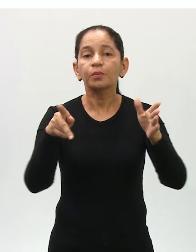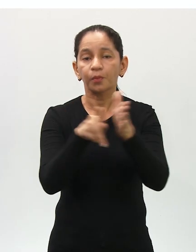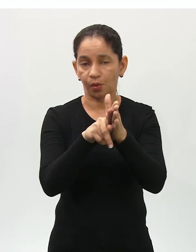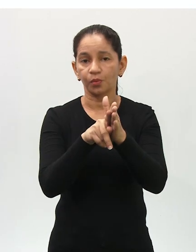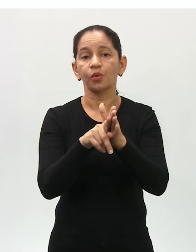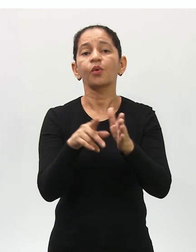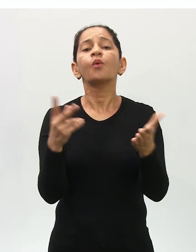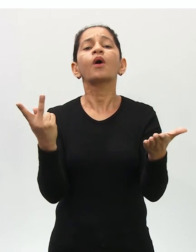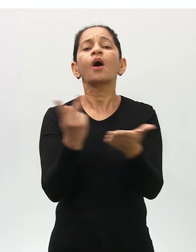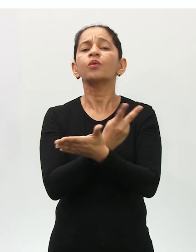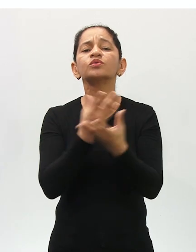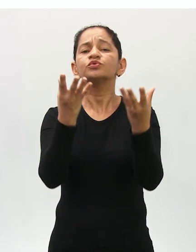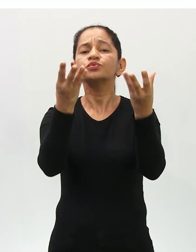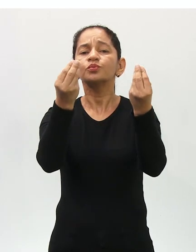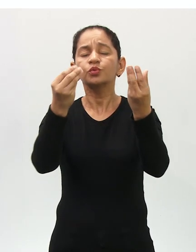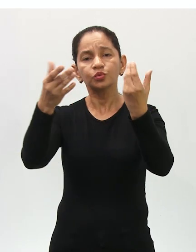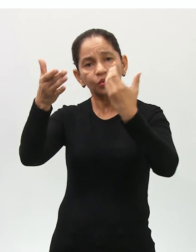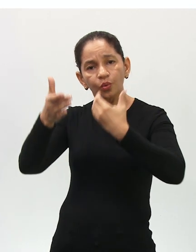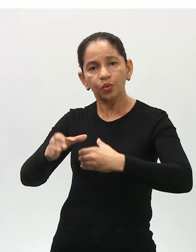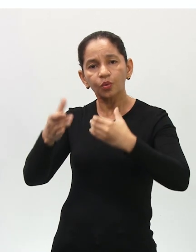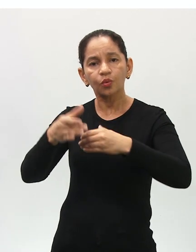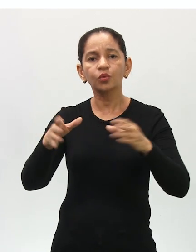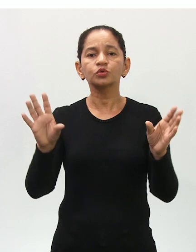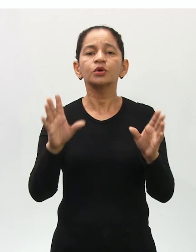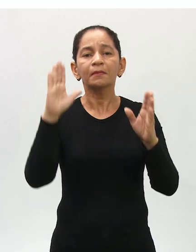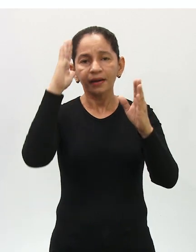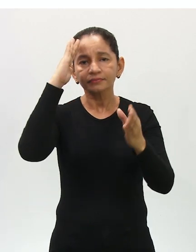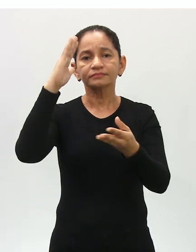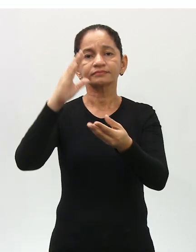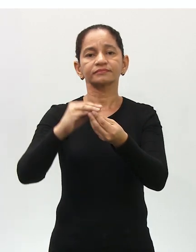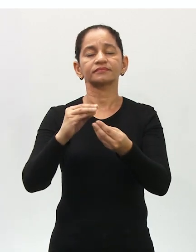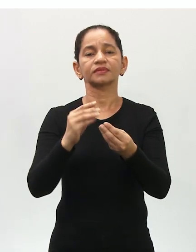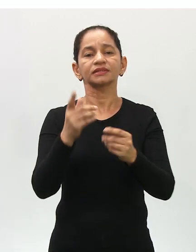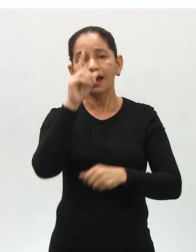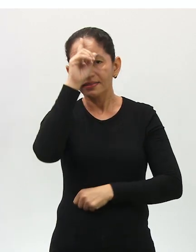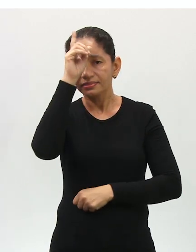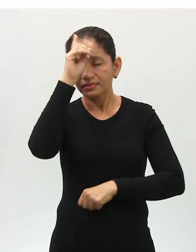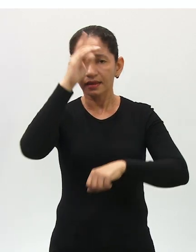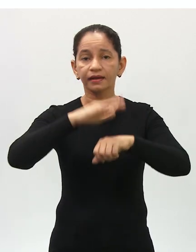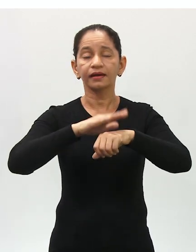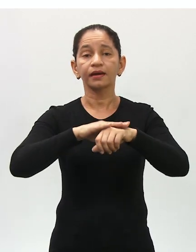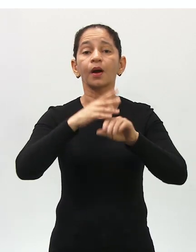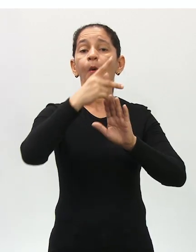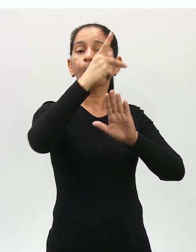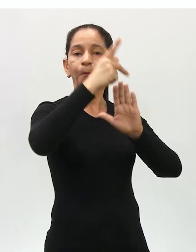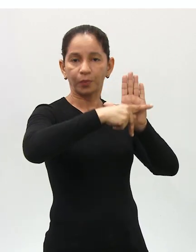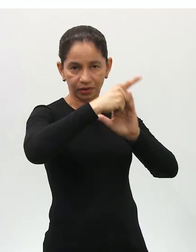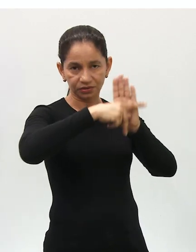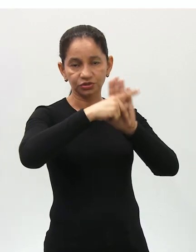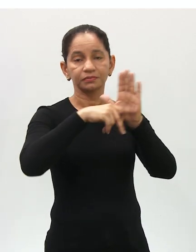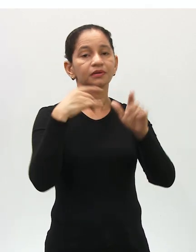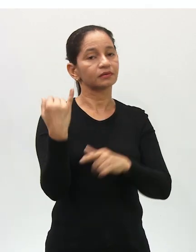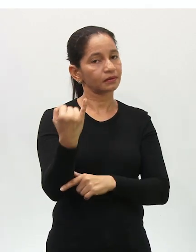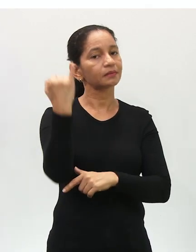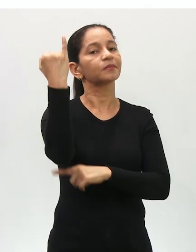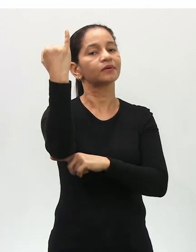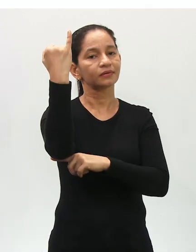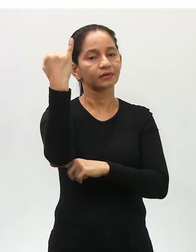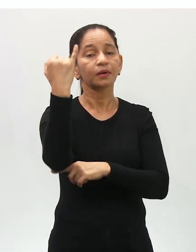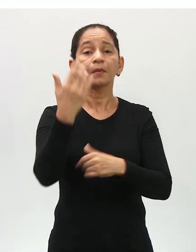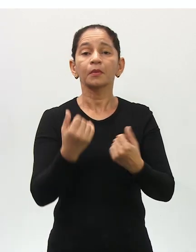também questão que acontece muito em concurso, tá? Para nós fecharmos aqui. Então, a previsão vem a parte do planejamento. Então,